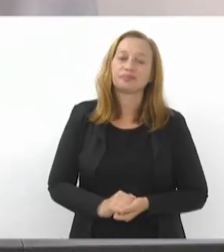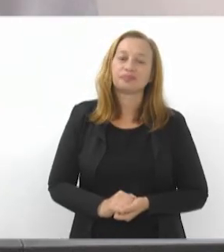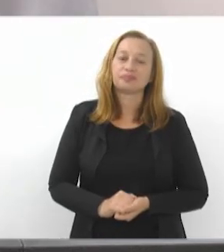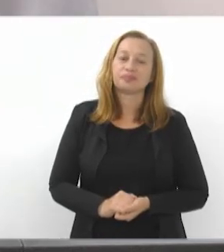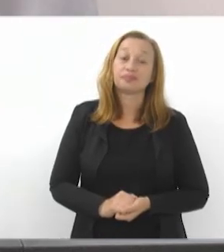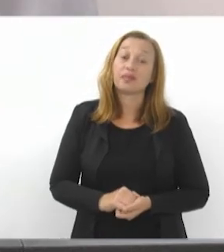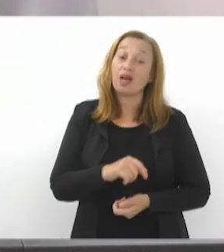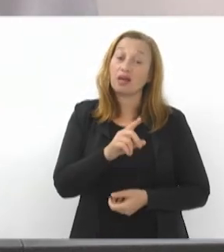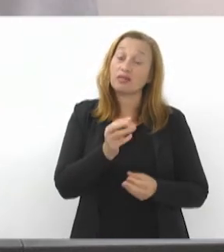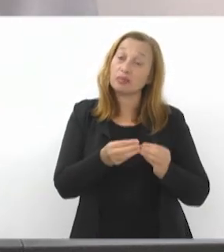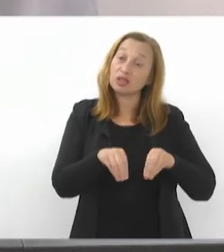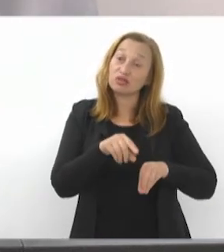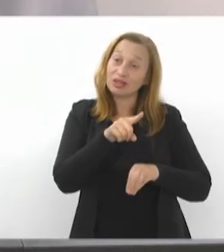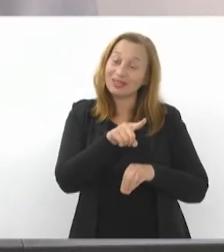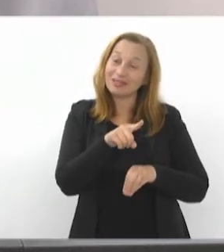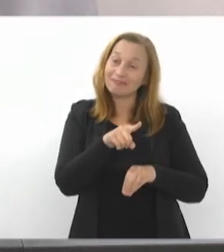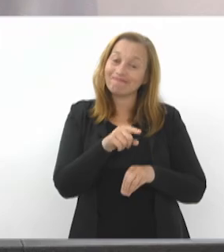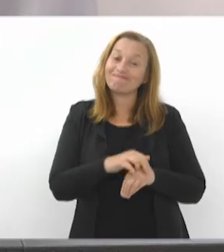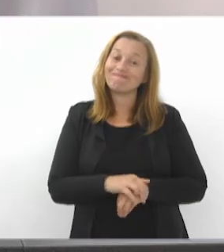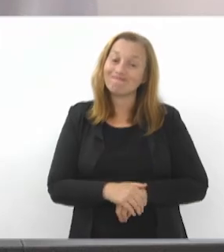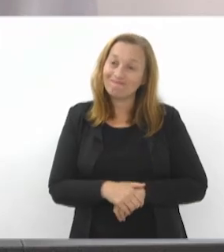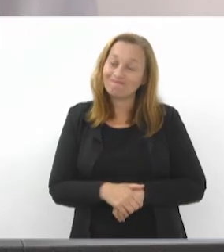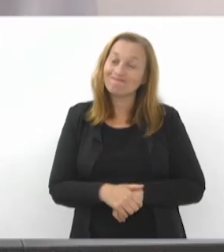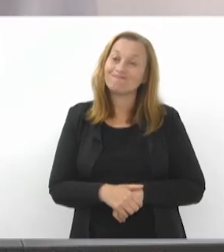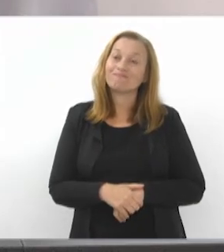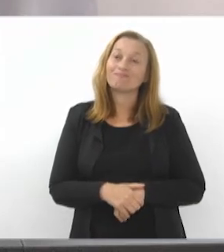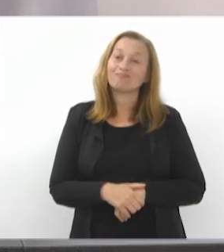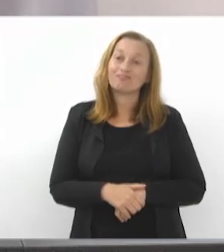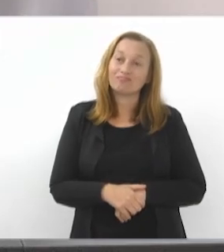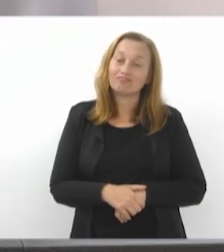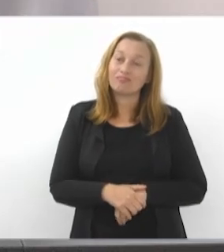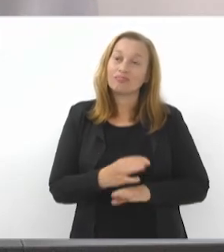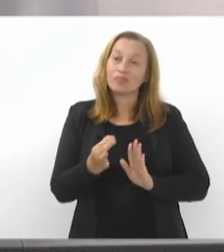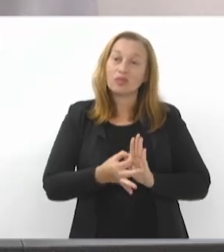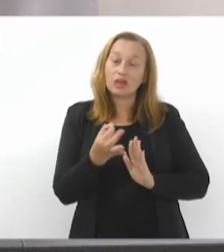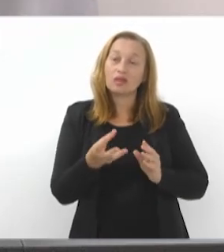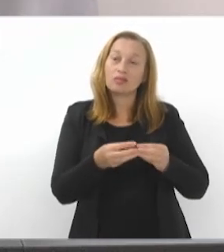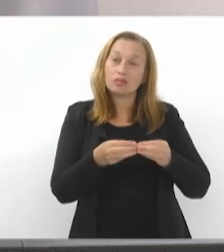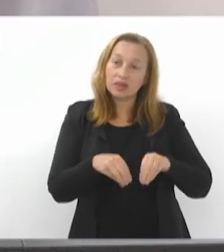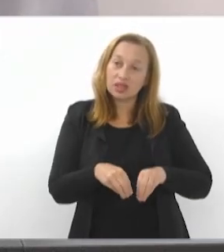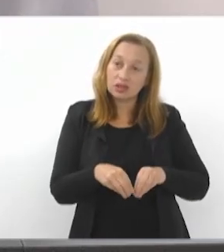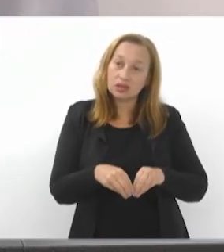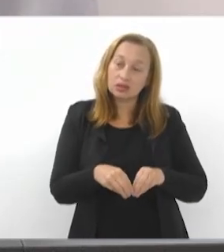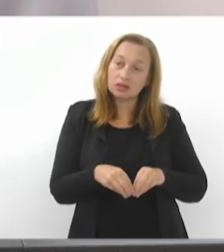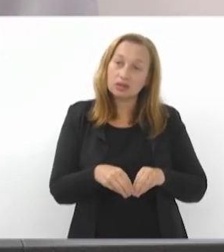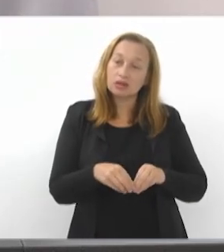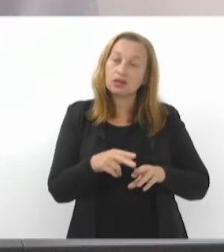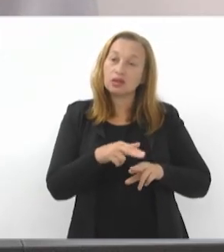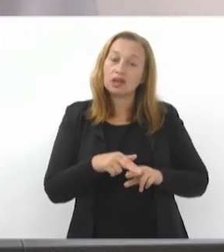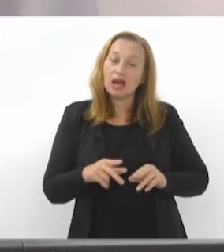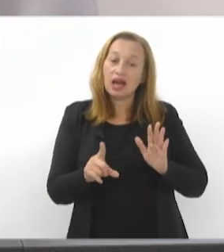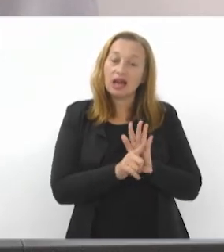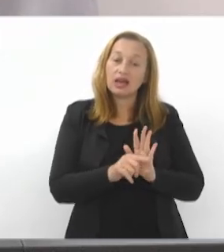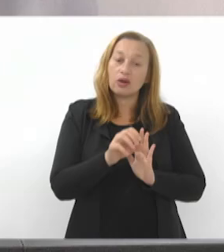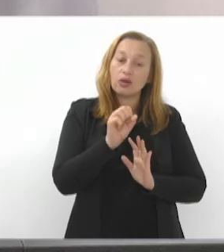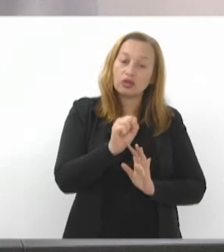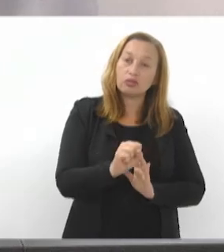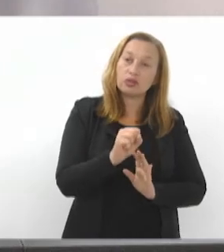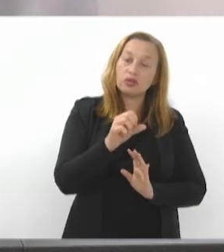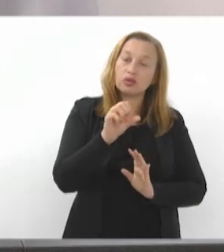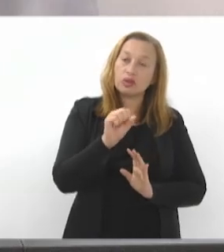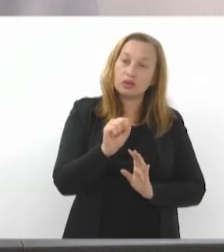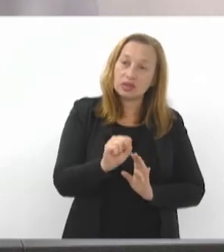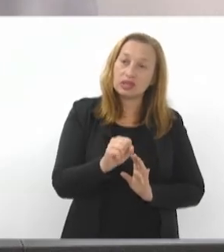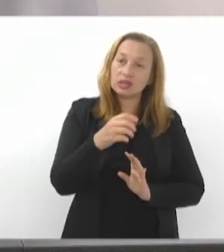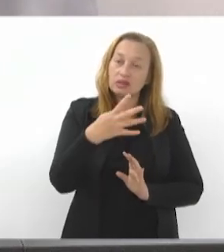Aí foi a prejudicabilidade, né, senhor presidente? Parecer pela prejudicabilidade em razão da Lei 8.644 de